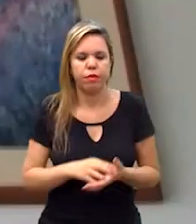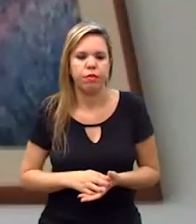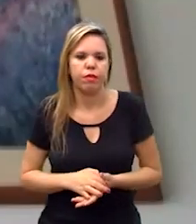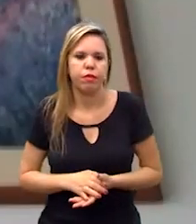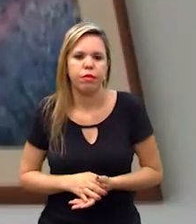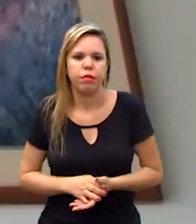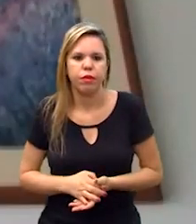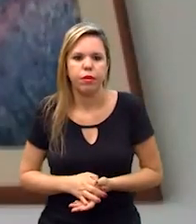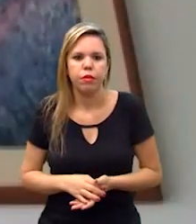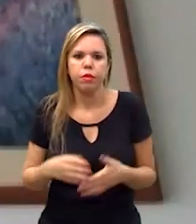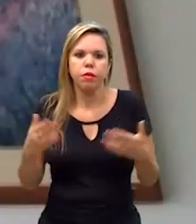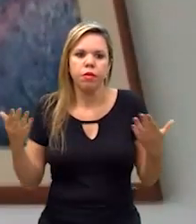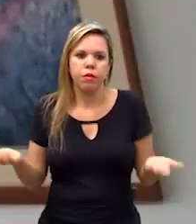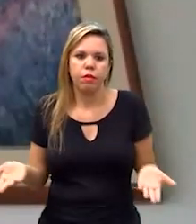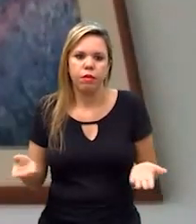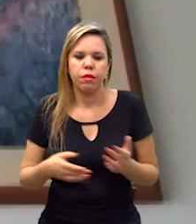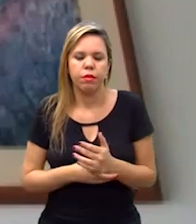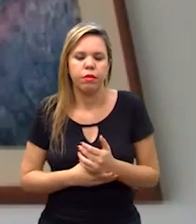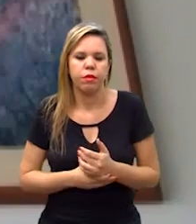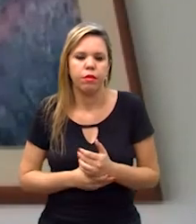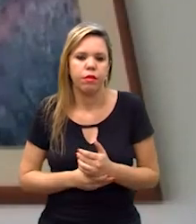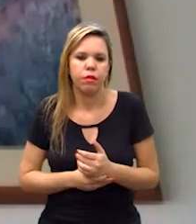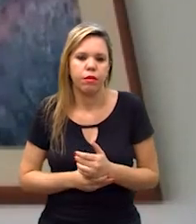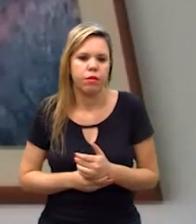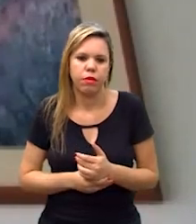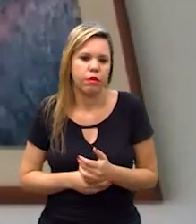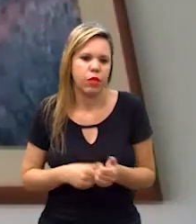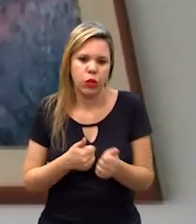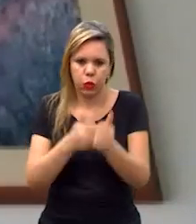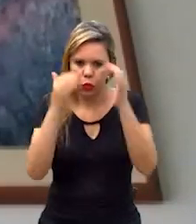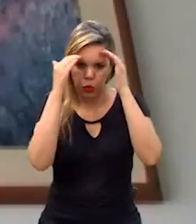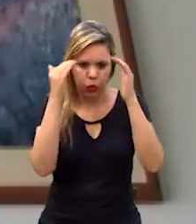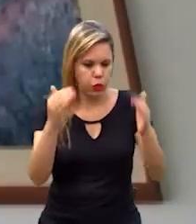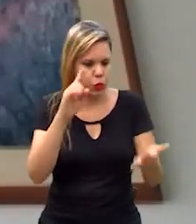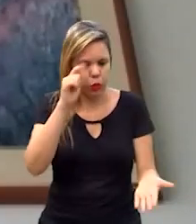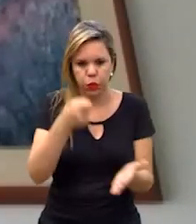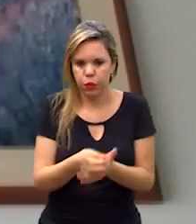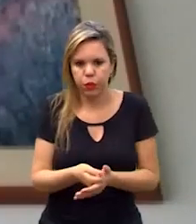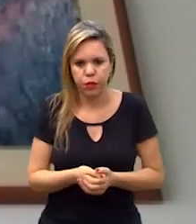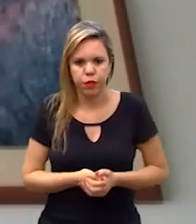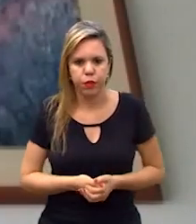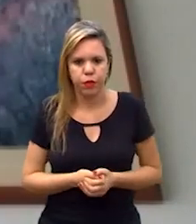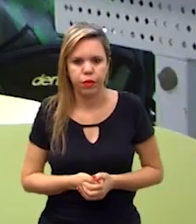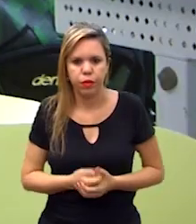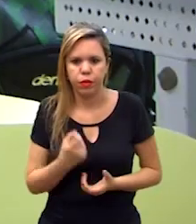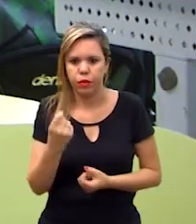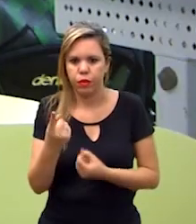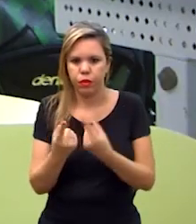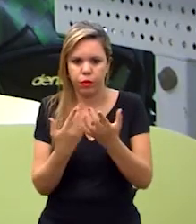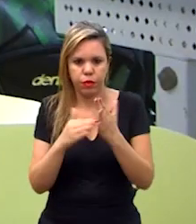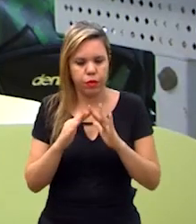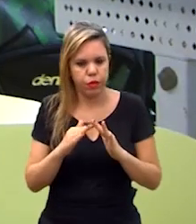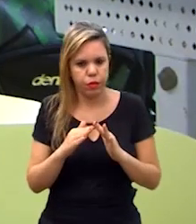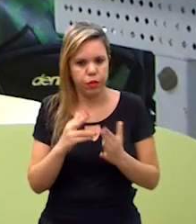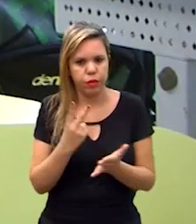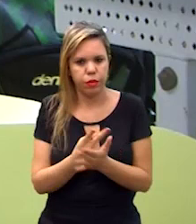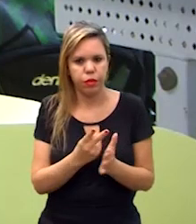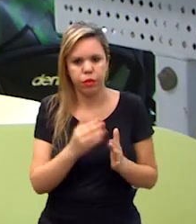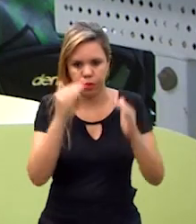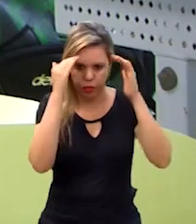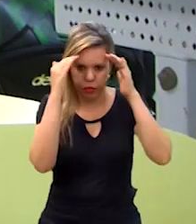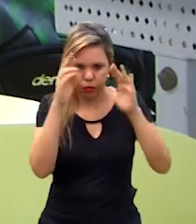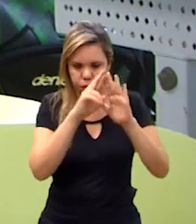própria máscara, né? Então, não está sendo seguido aquilo que foi determinado. Algumas